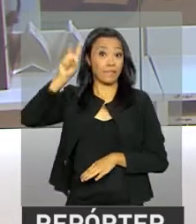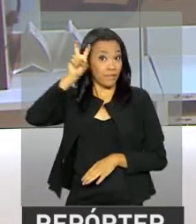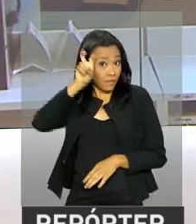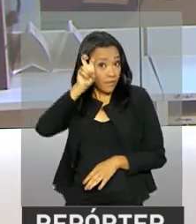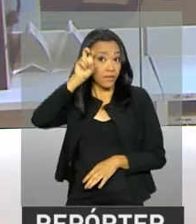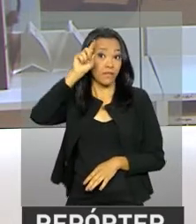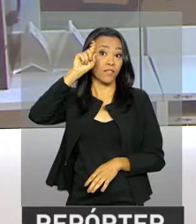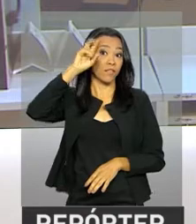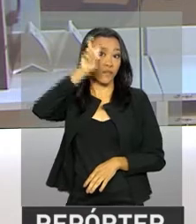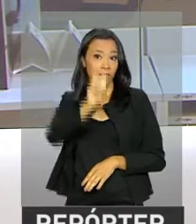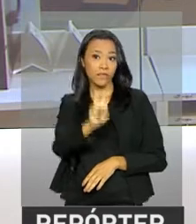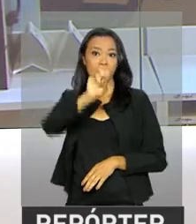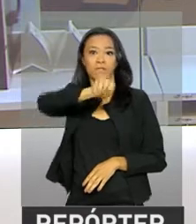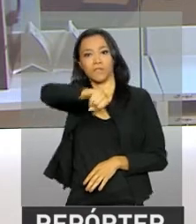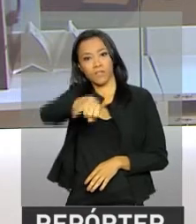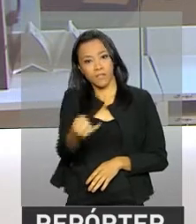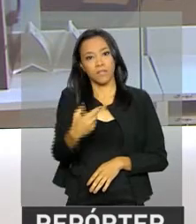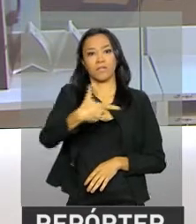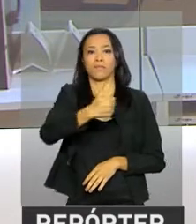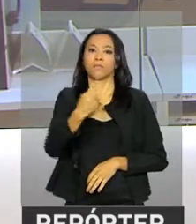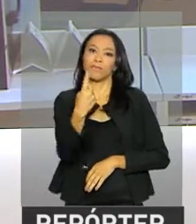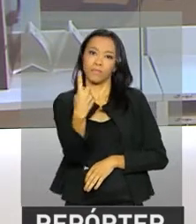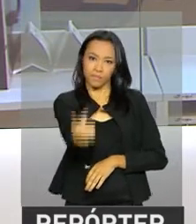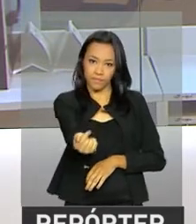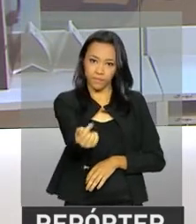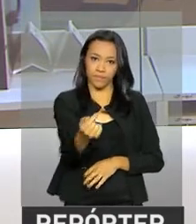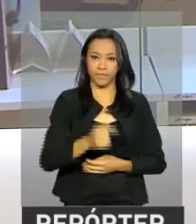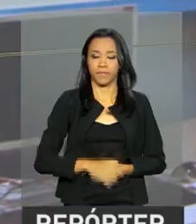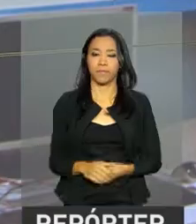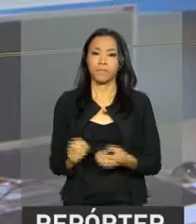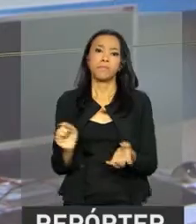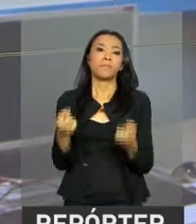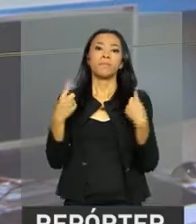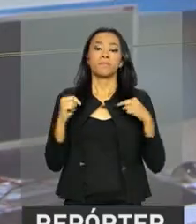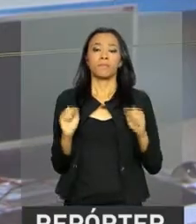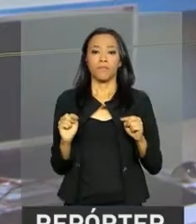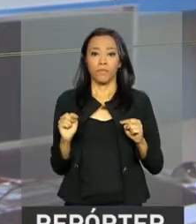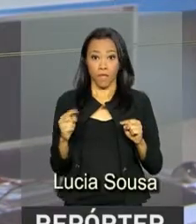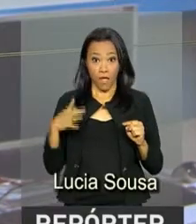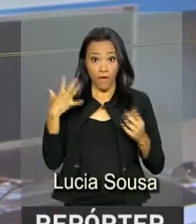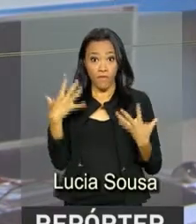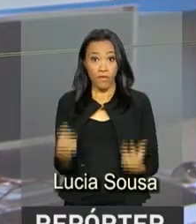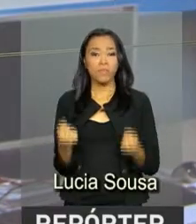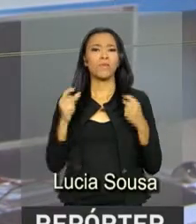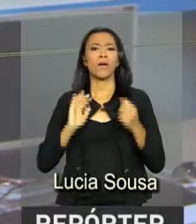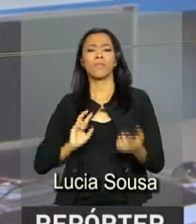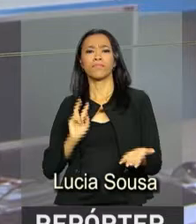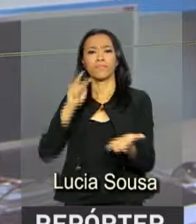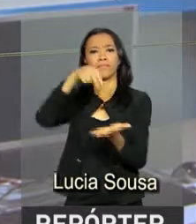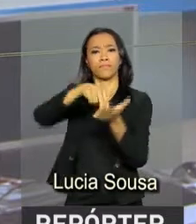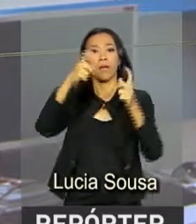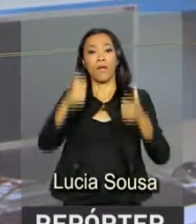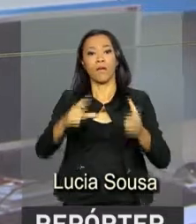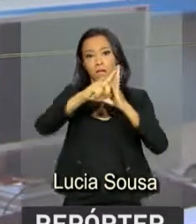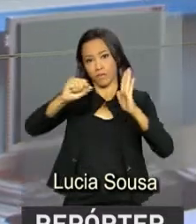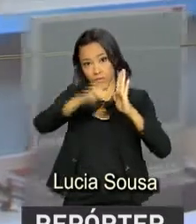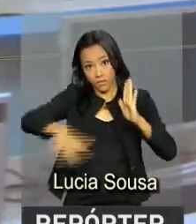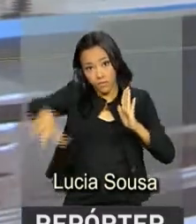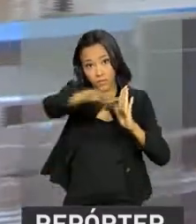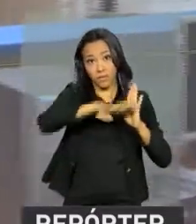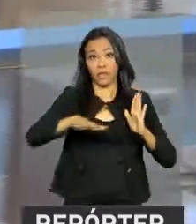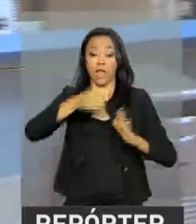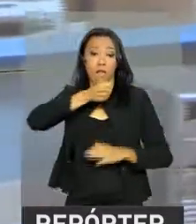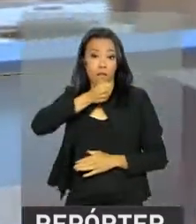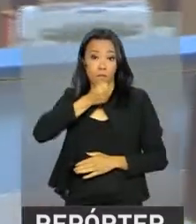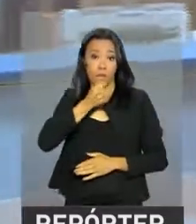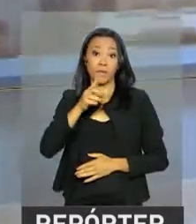quinta feira 5 de janeiro de 2017 e nós vamos direto ao palácio do planalto falar com a repórter thaís